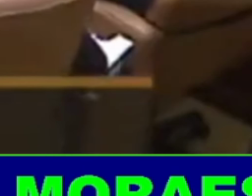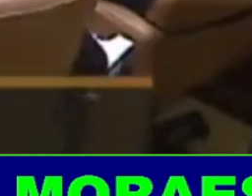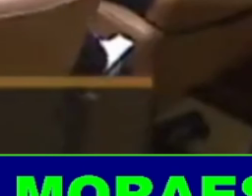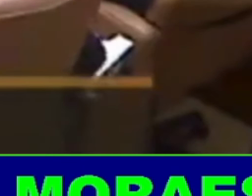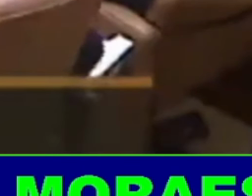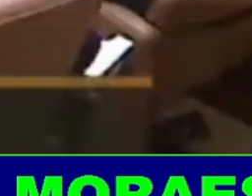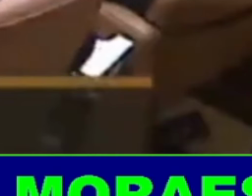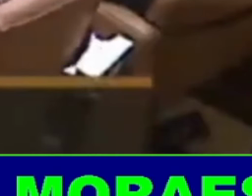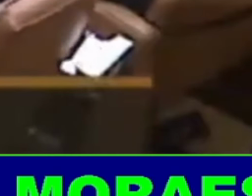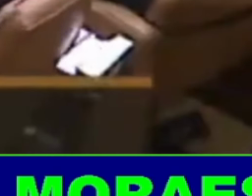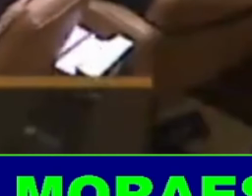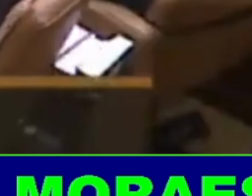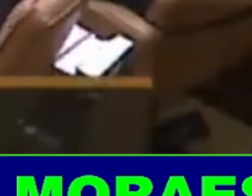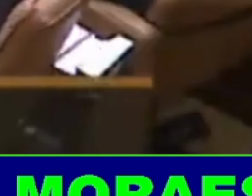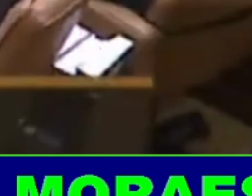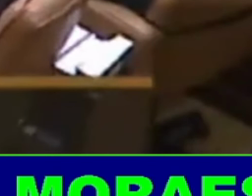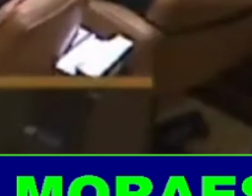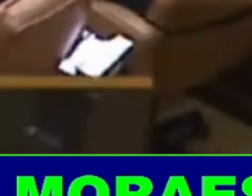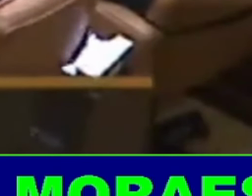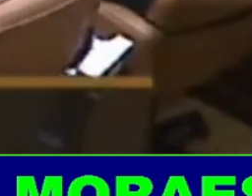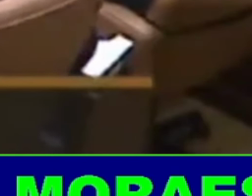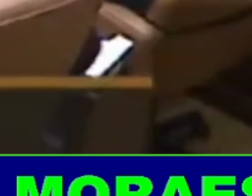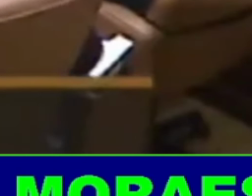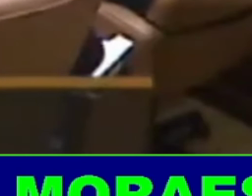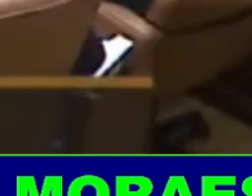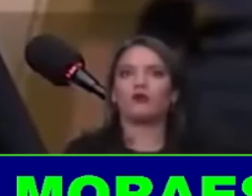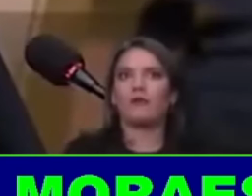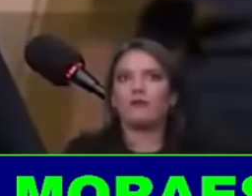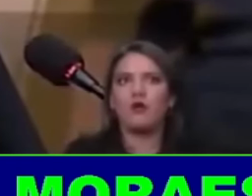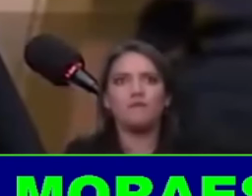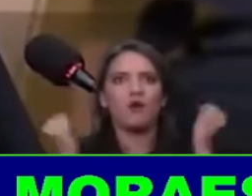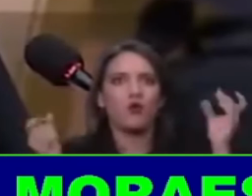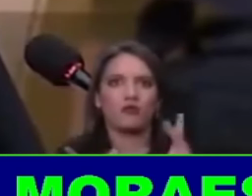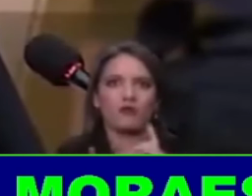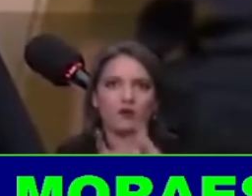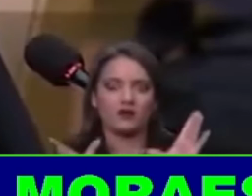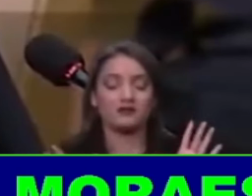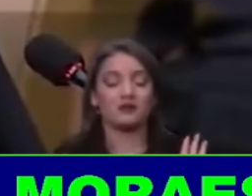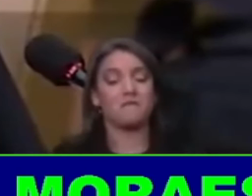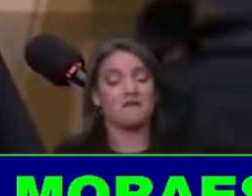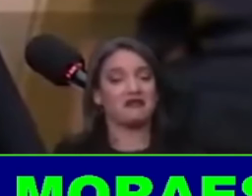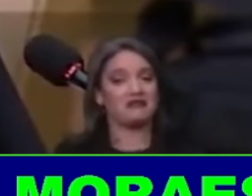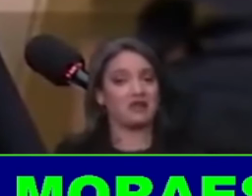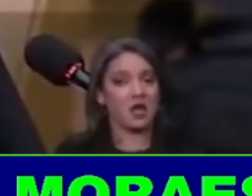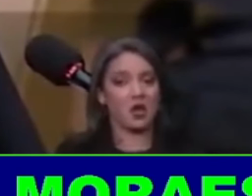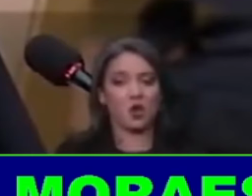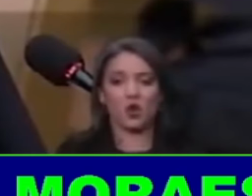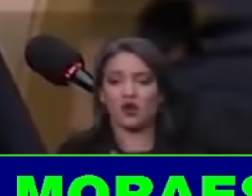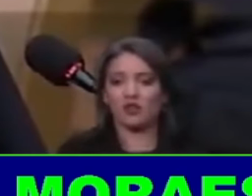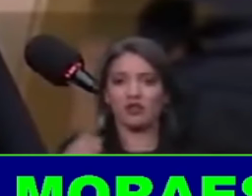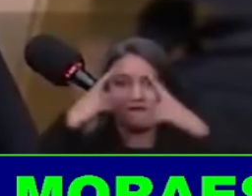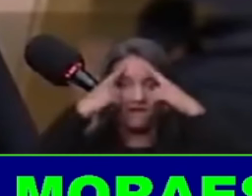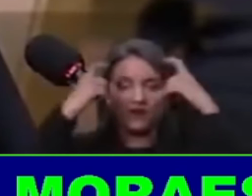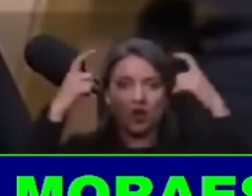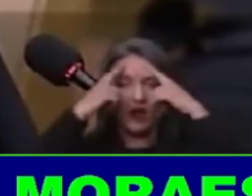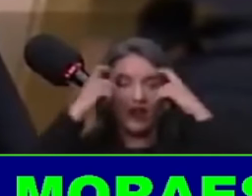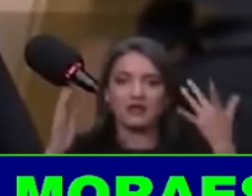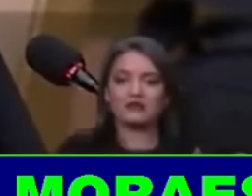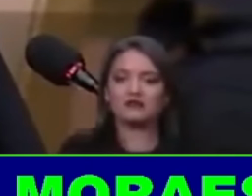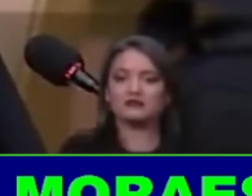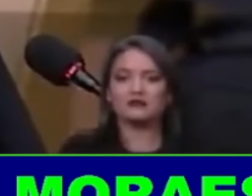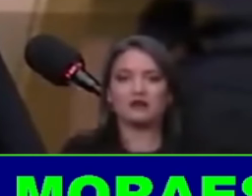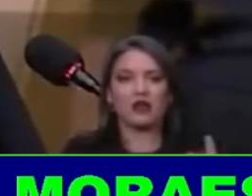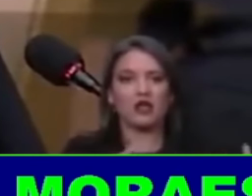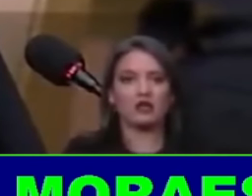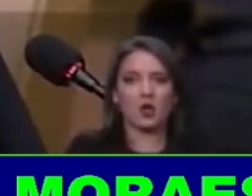Mendonça no plenário do STF, em que foi o voto vencido sobre a questão. Então Nunes Marques, por sua vez, sustentou que o debate sobre onde os réus pelo